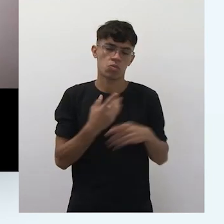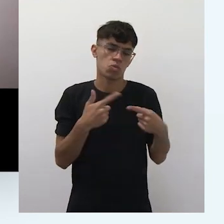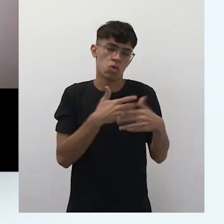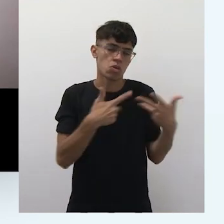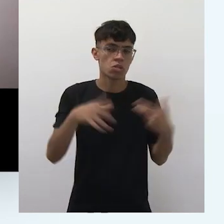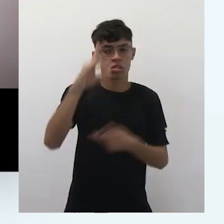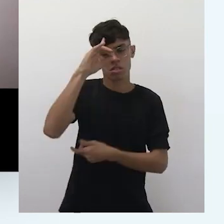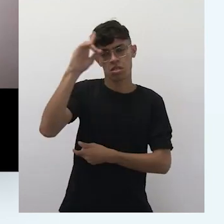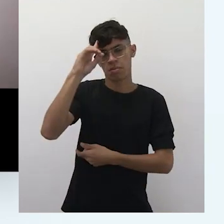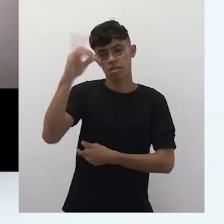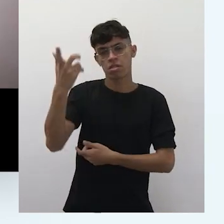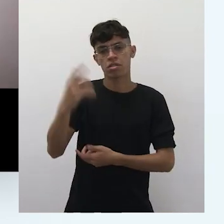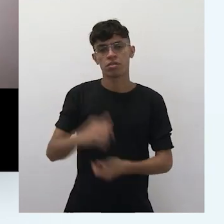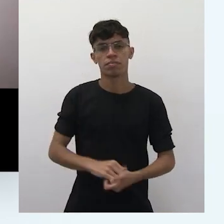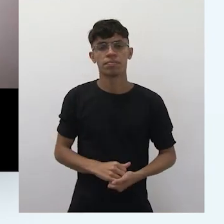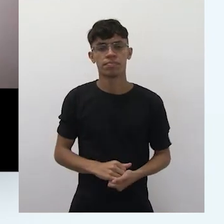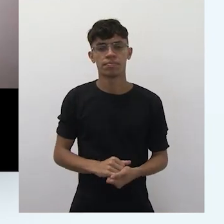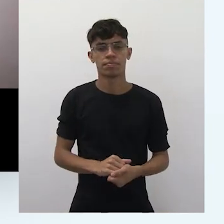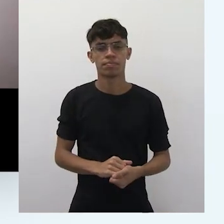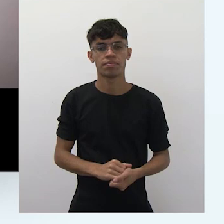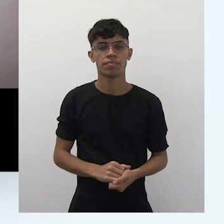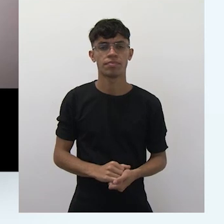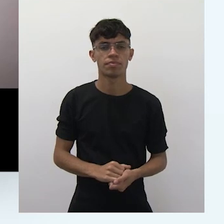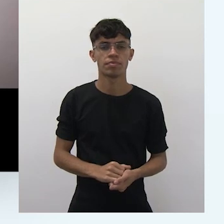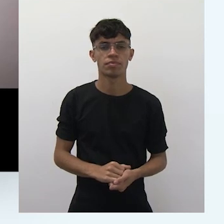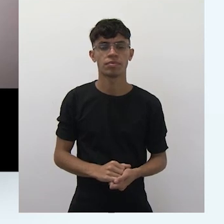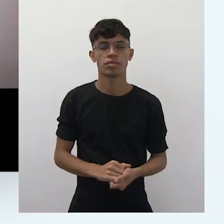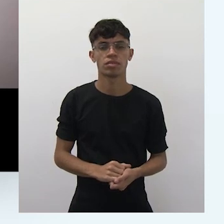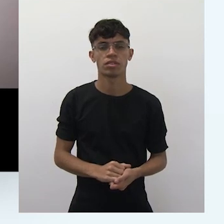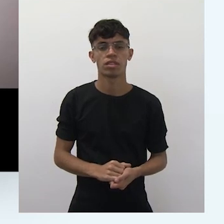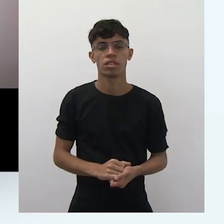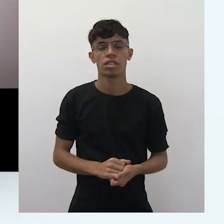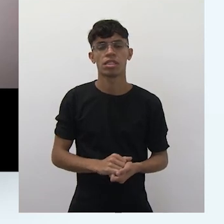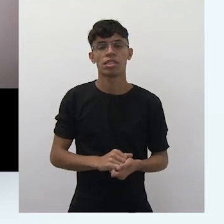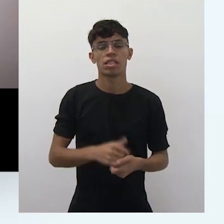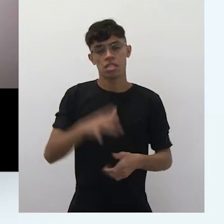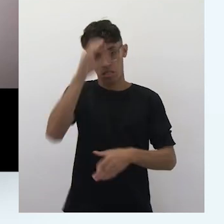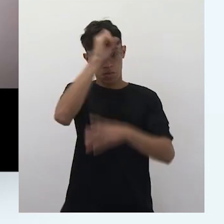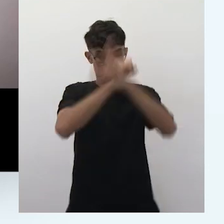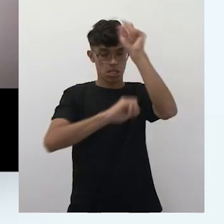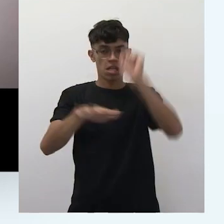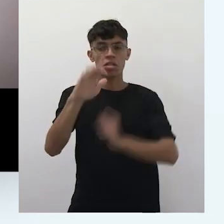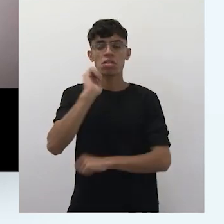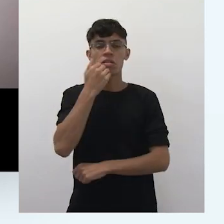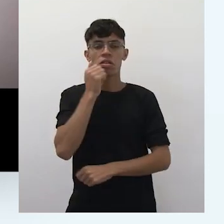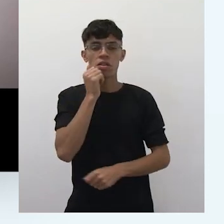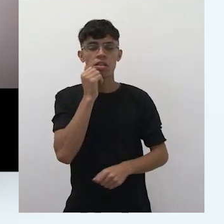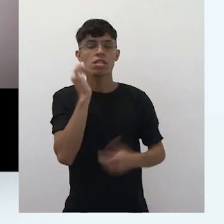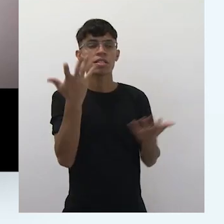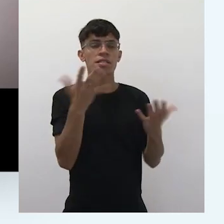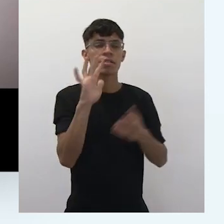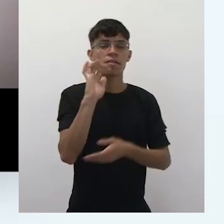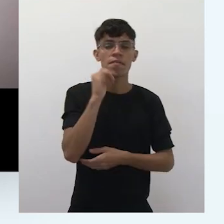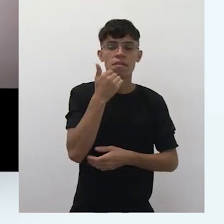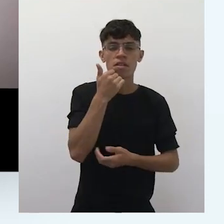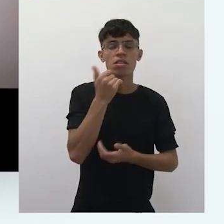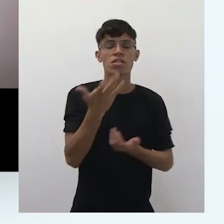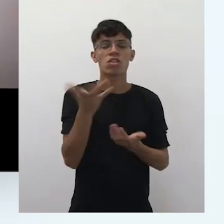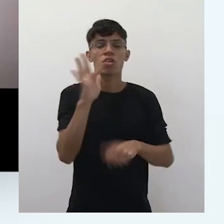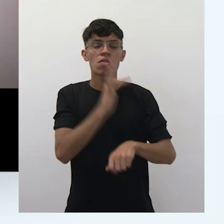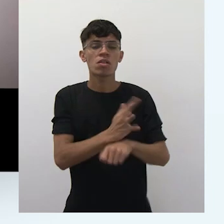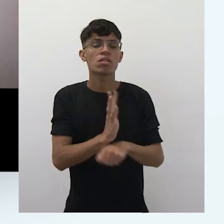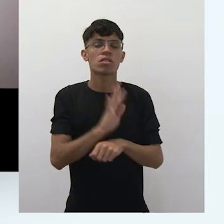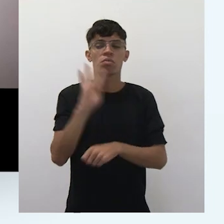Veja, partindo da hipótese de que aprender ciências é se apropriar dos códigos da física, da química e